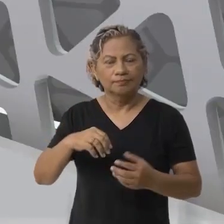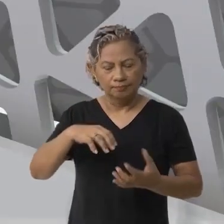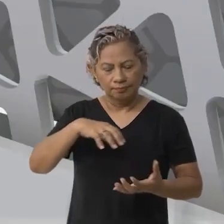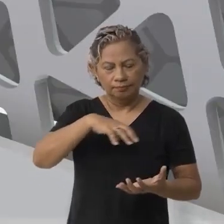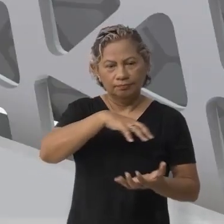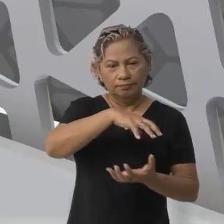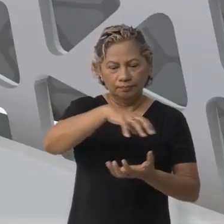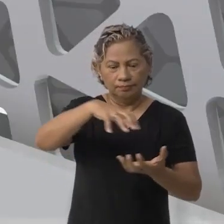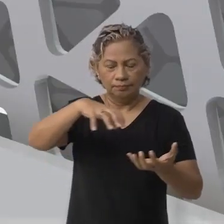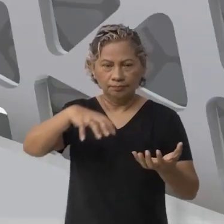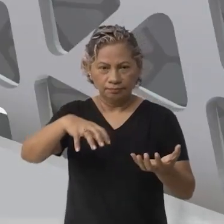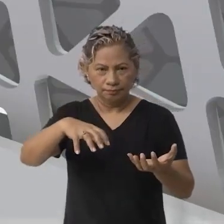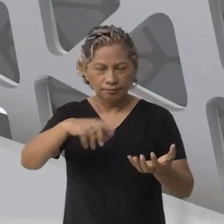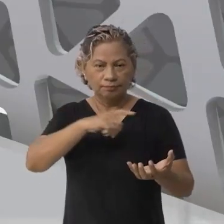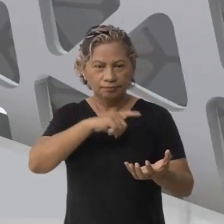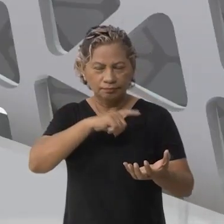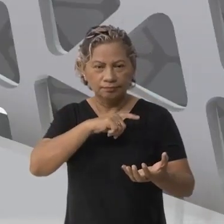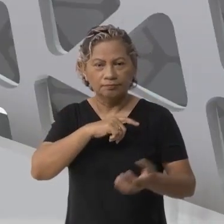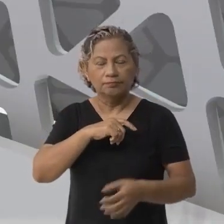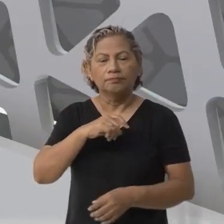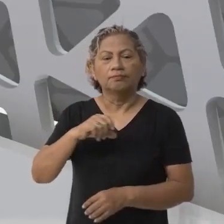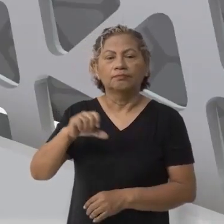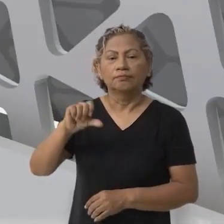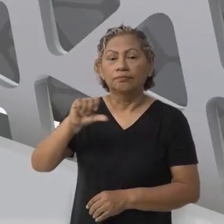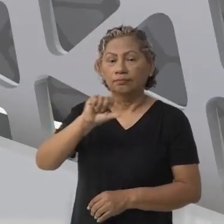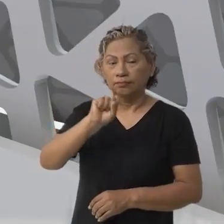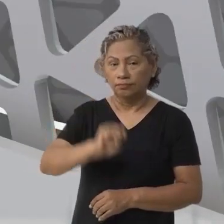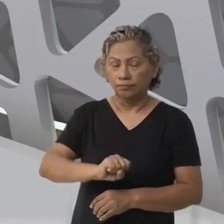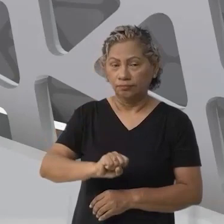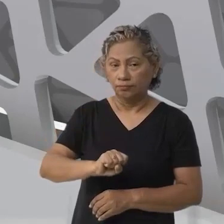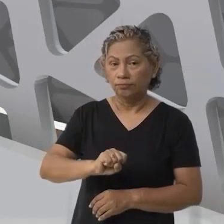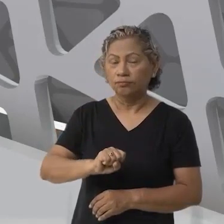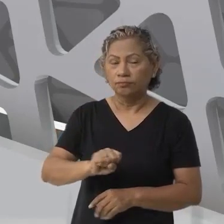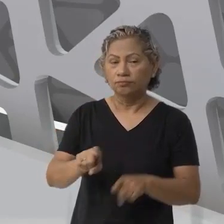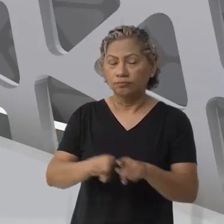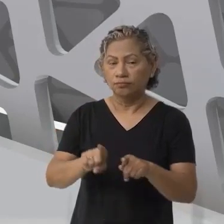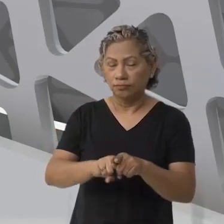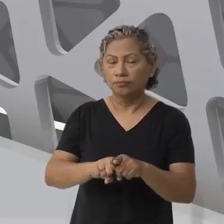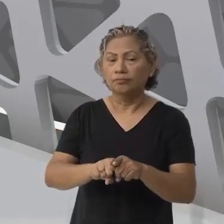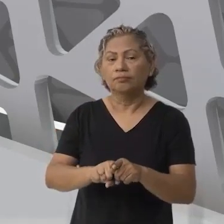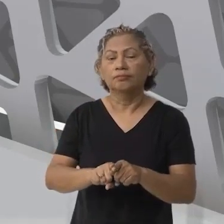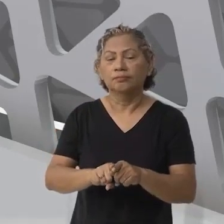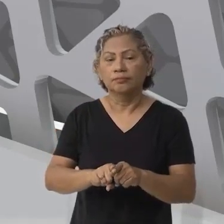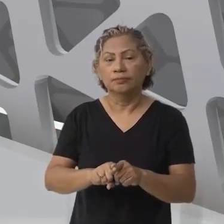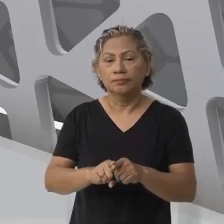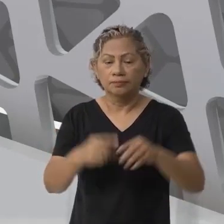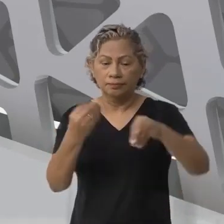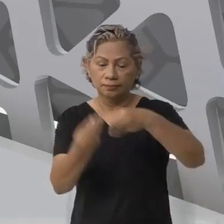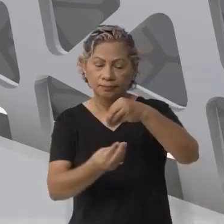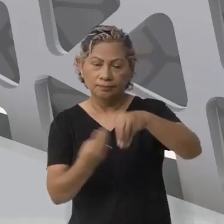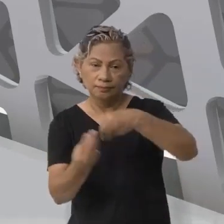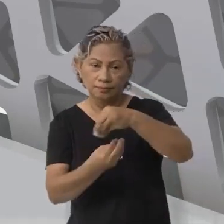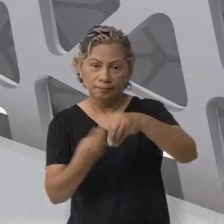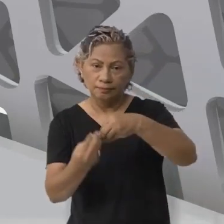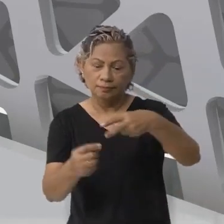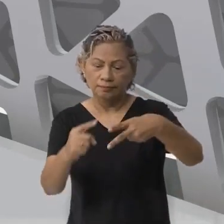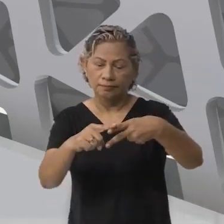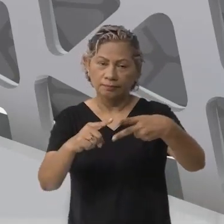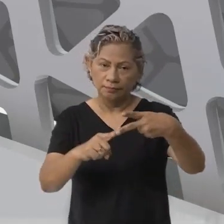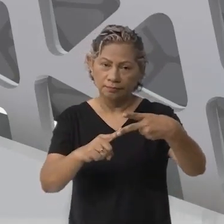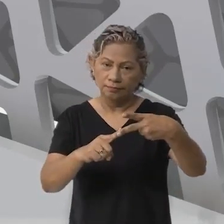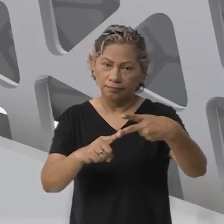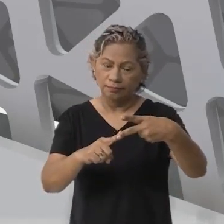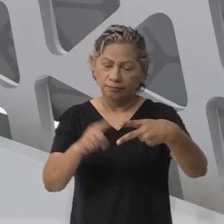parte na zona climática do sul, temperada do sul, e a maior parte do Brasil na zona tropical ou